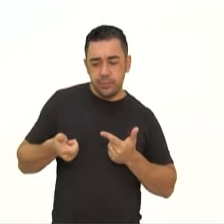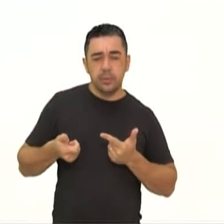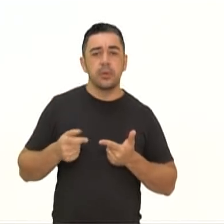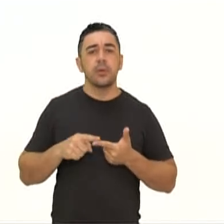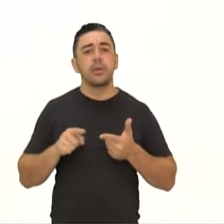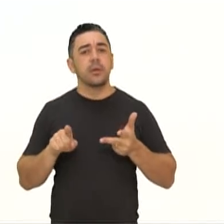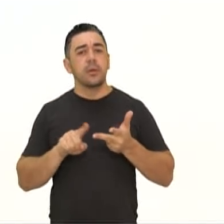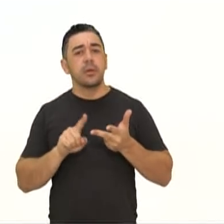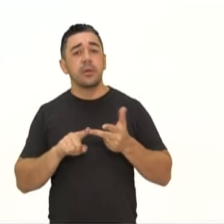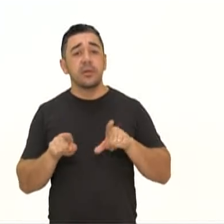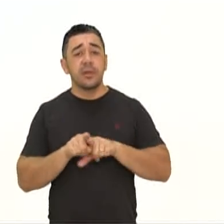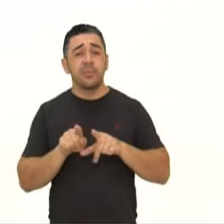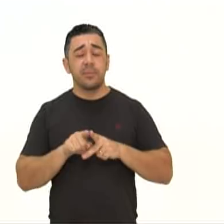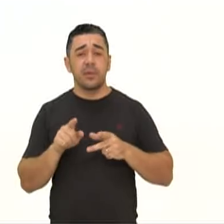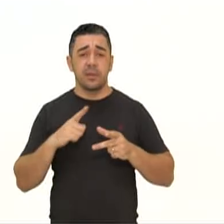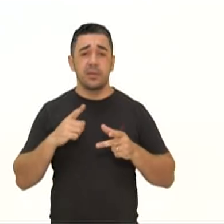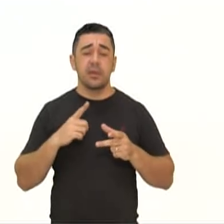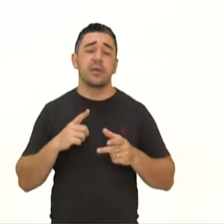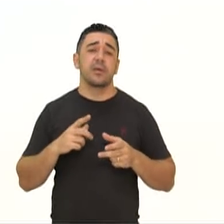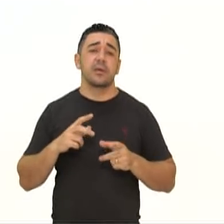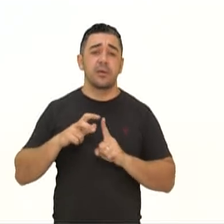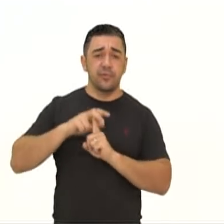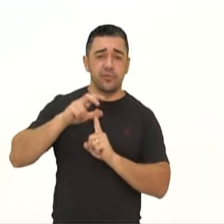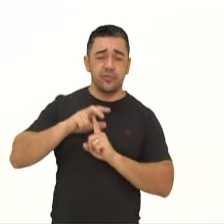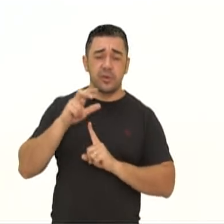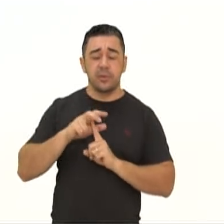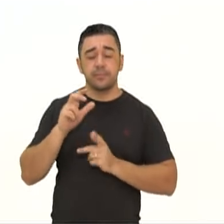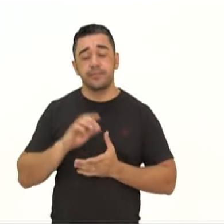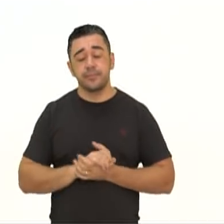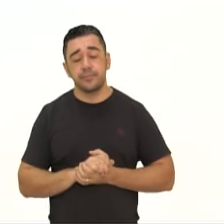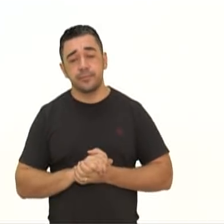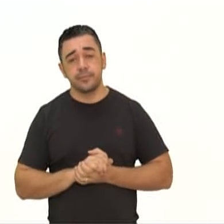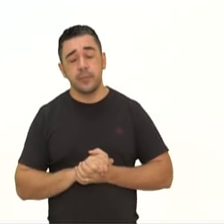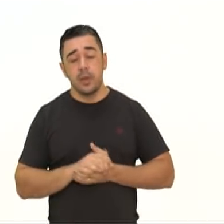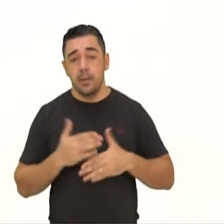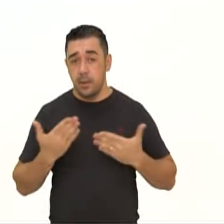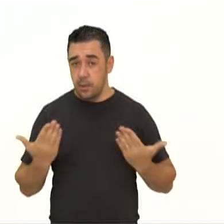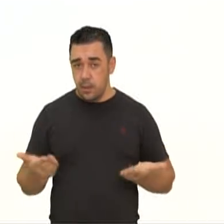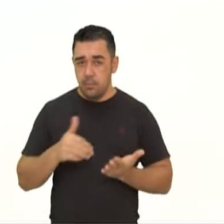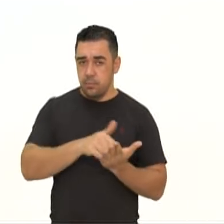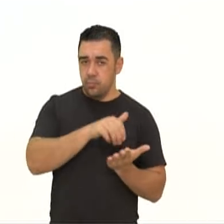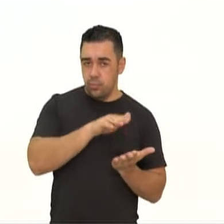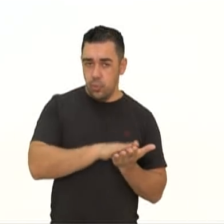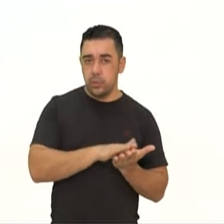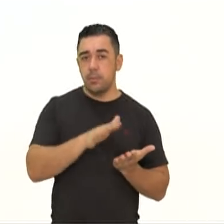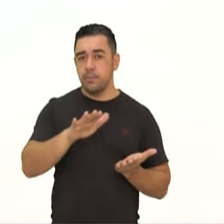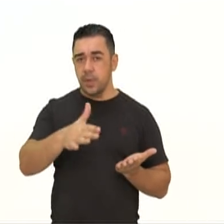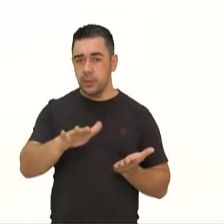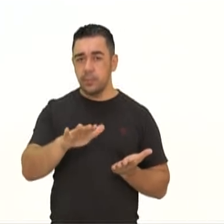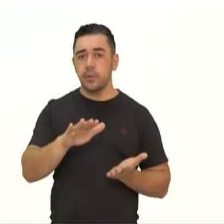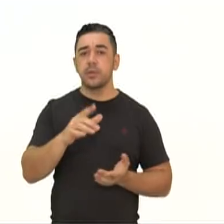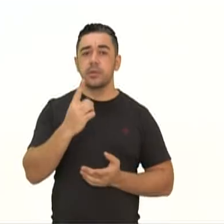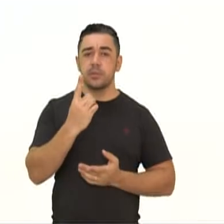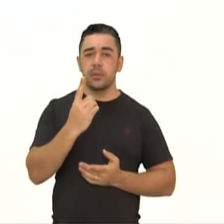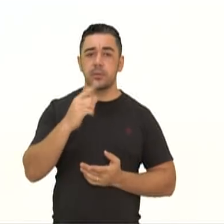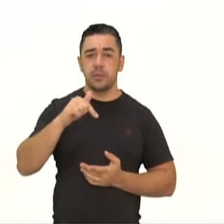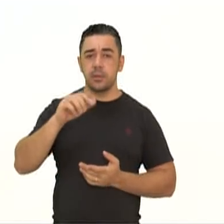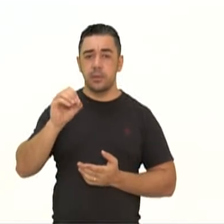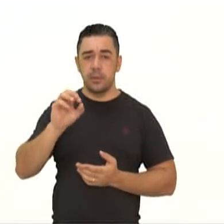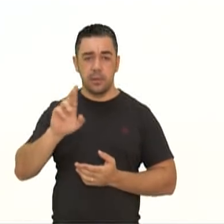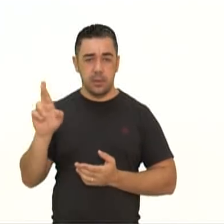muitas garrafas PET. A multa para esse tipo de infração é de pelo menos R$